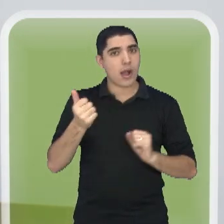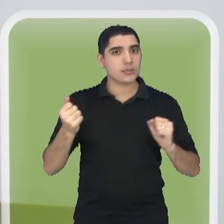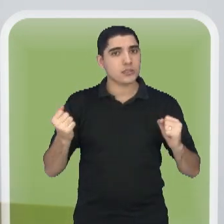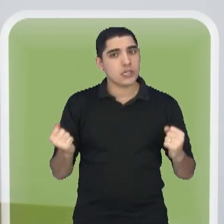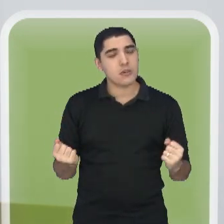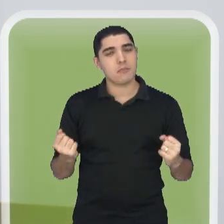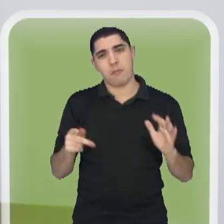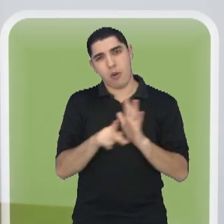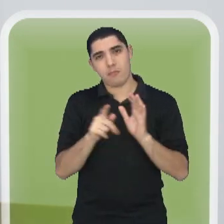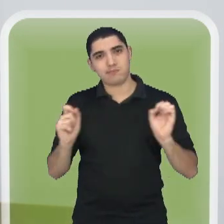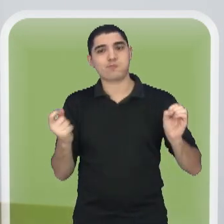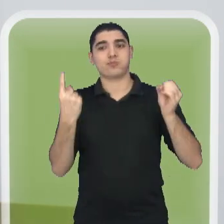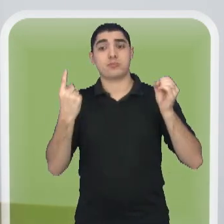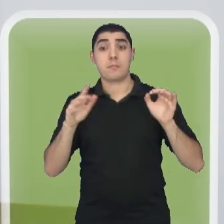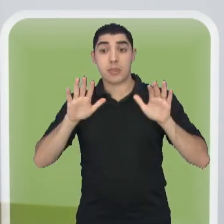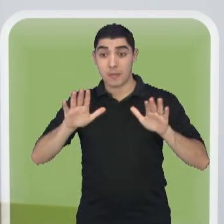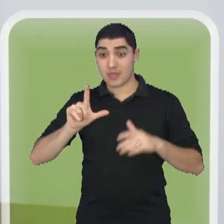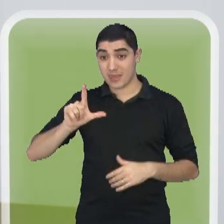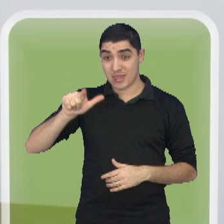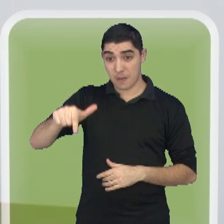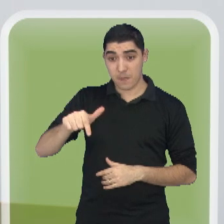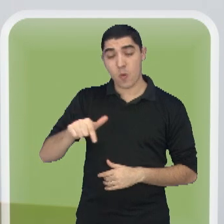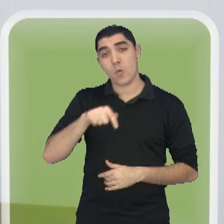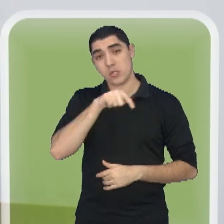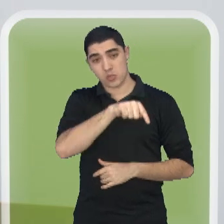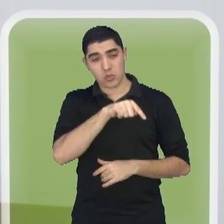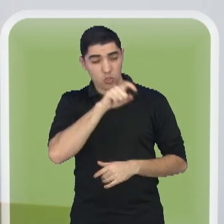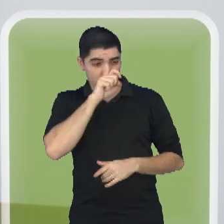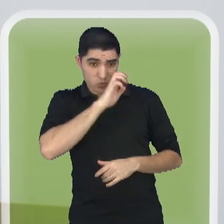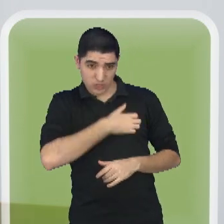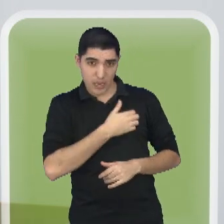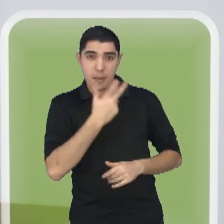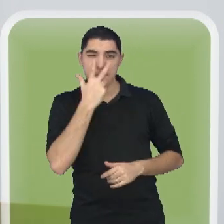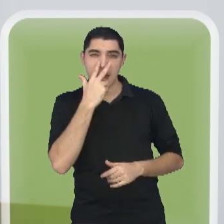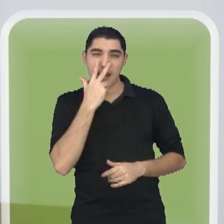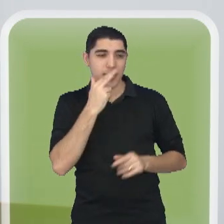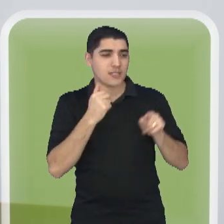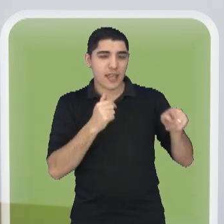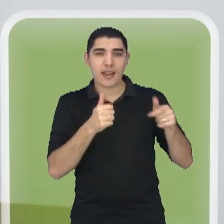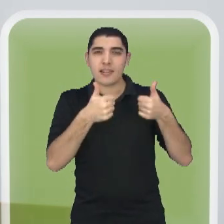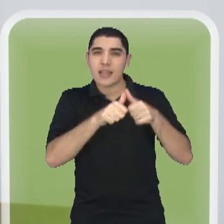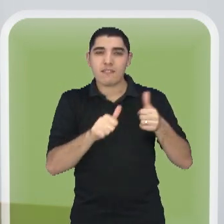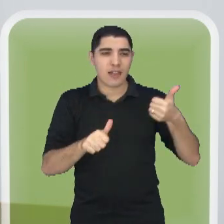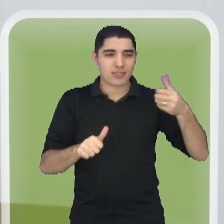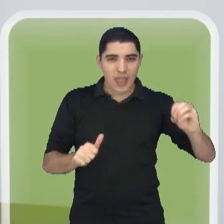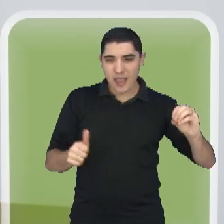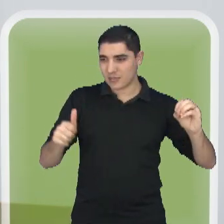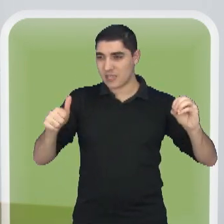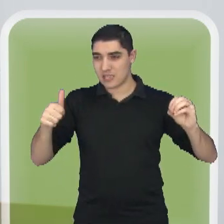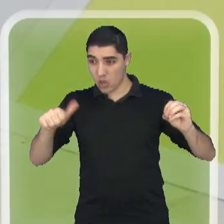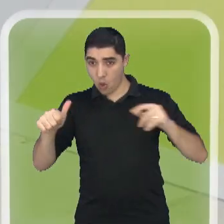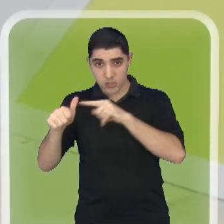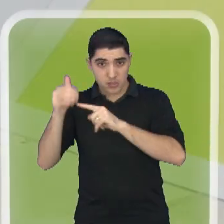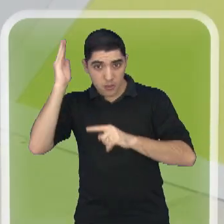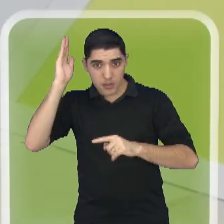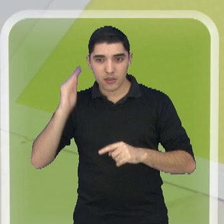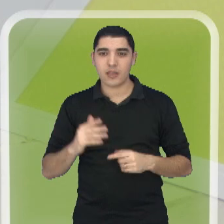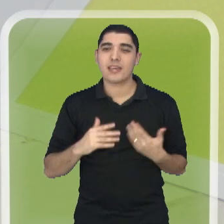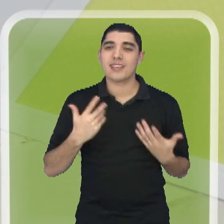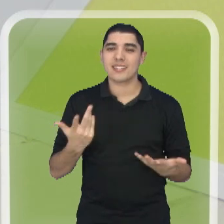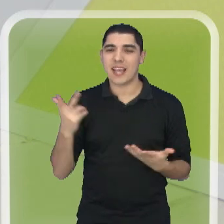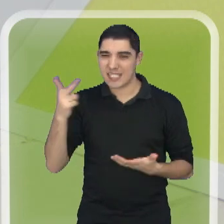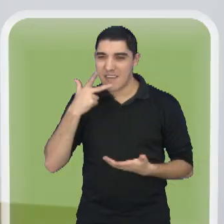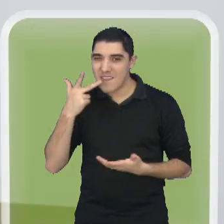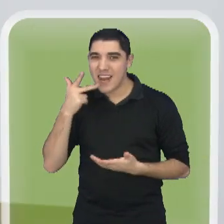mas estranhamente quando o São José ficou com uma jogadora a menos, o jogo igualou. Então o Taubaté não soube aproveitar essa vantagem. O jogador que foi expulso estava atrapalhando, então é